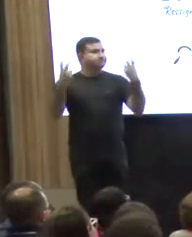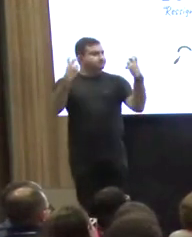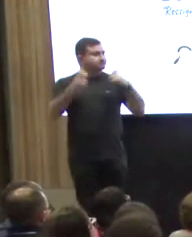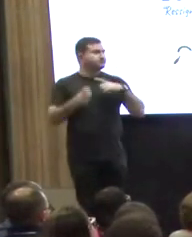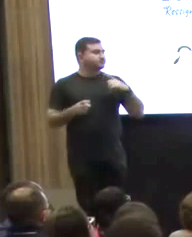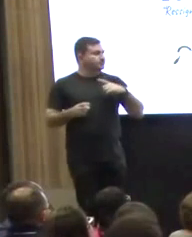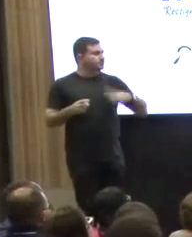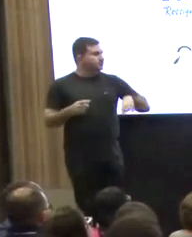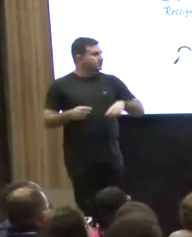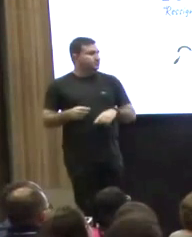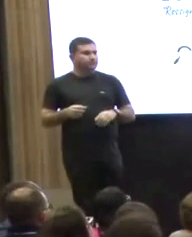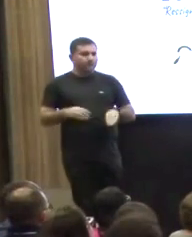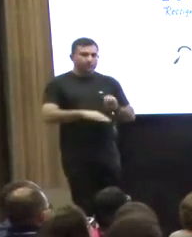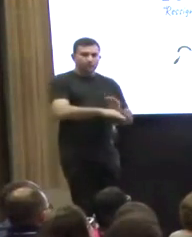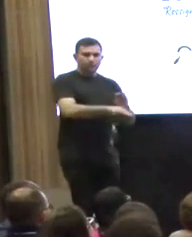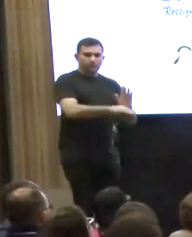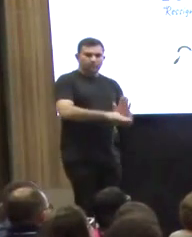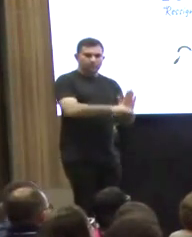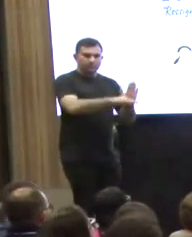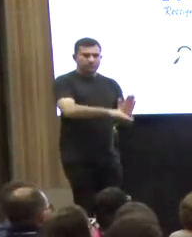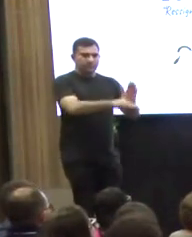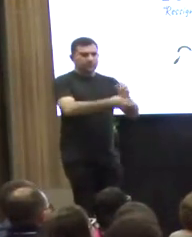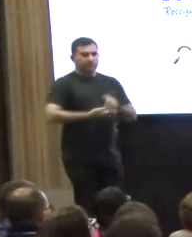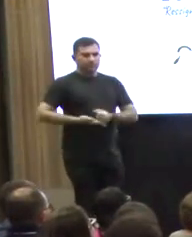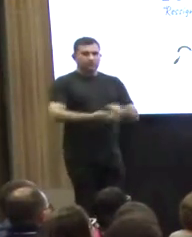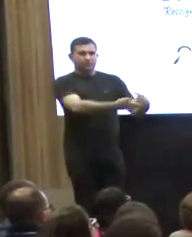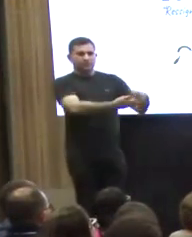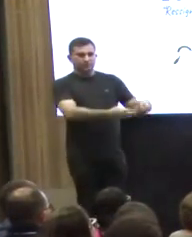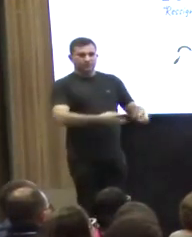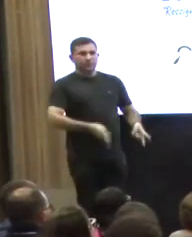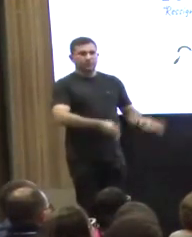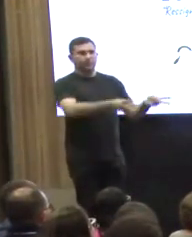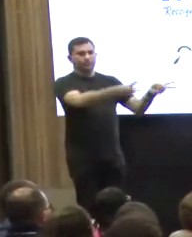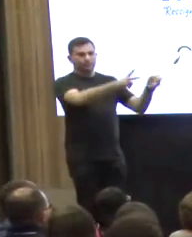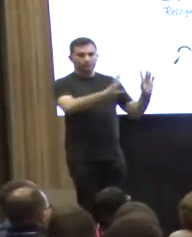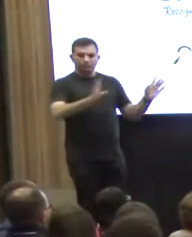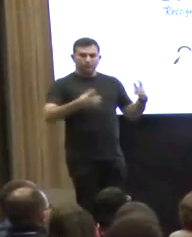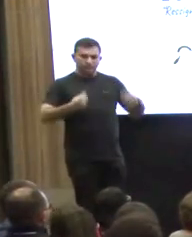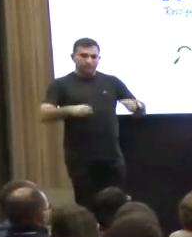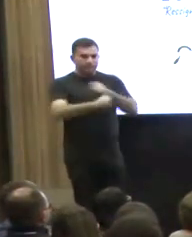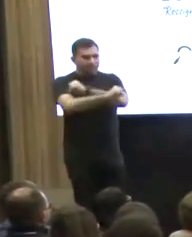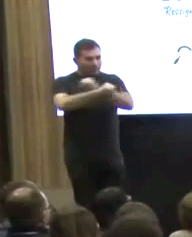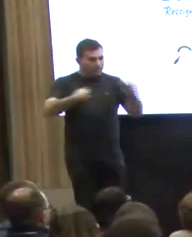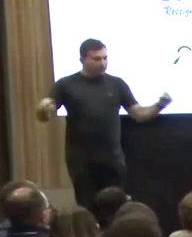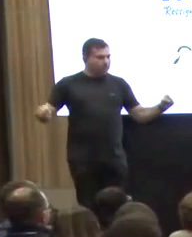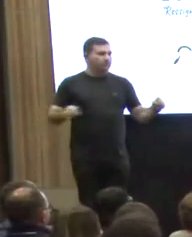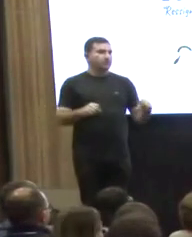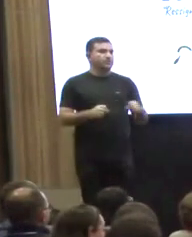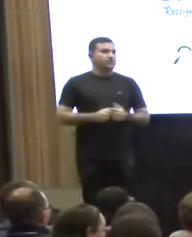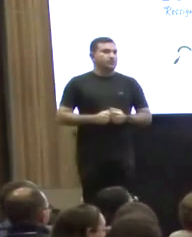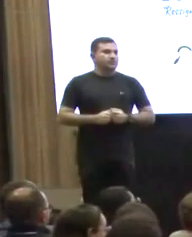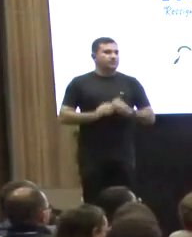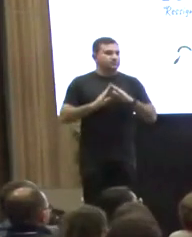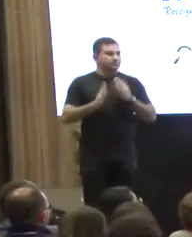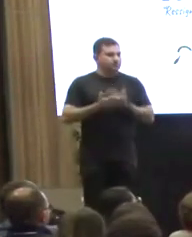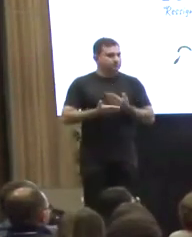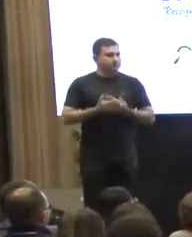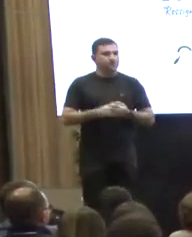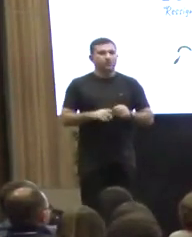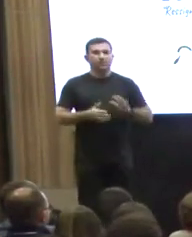marginalização de quem já está fora. Ok? E é usada essa mesma luta pró-inclusão em favor daqueles que estão lá embaixo.